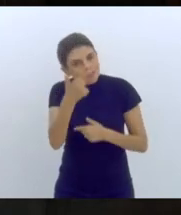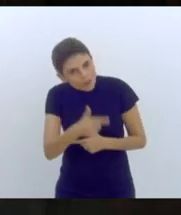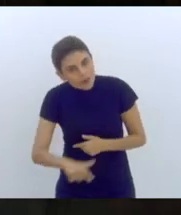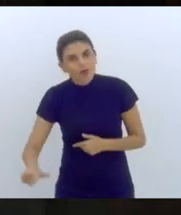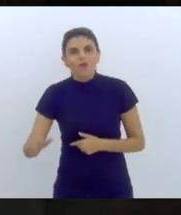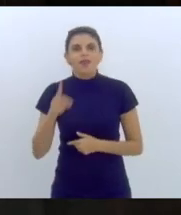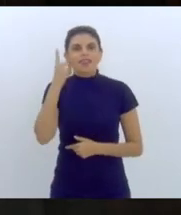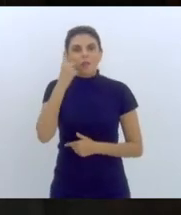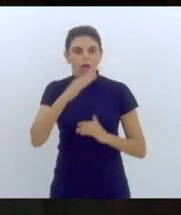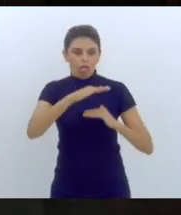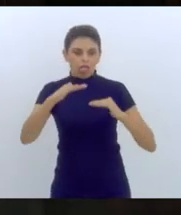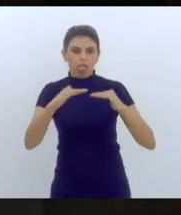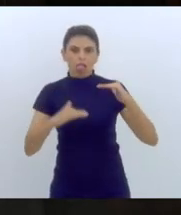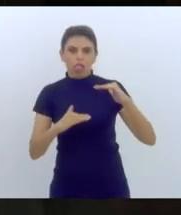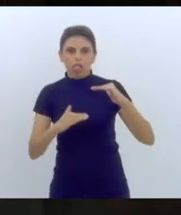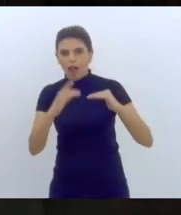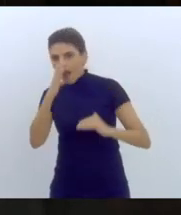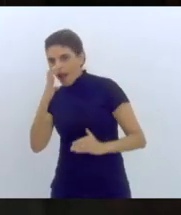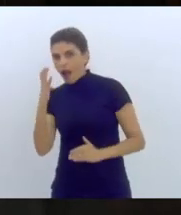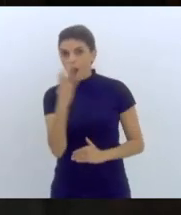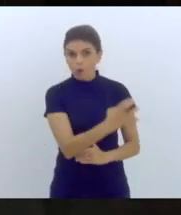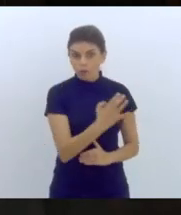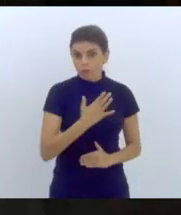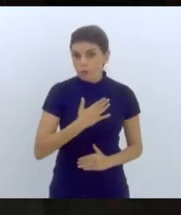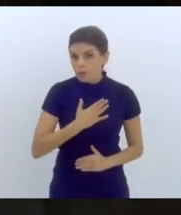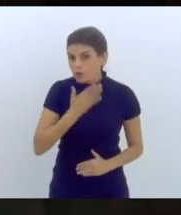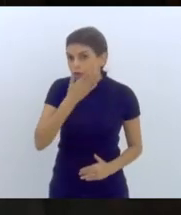nível e atacam meu irmão, que já é falecido há